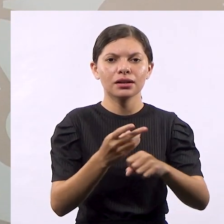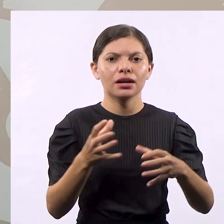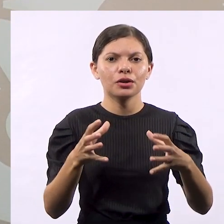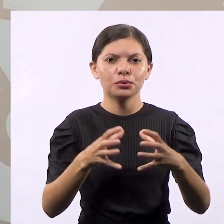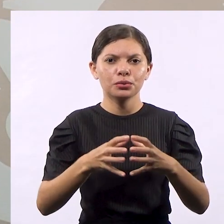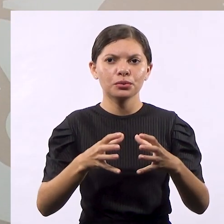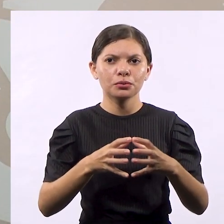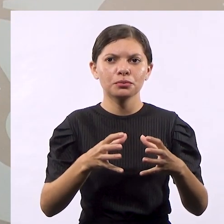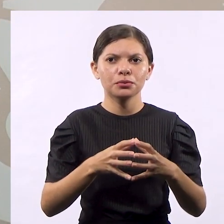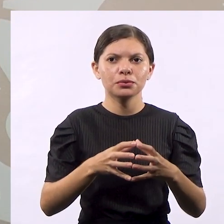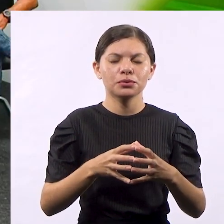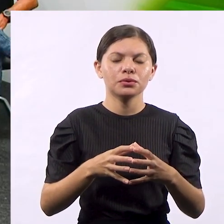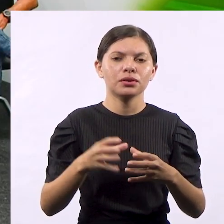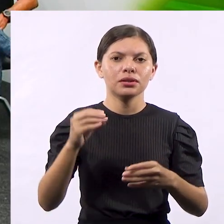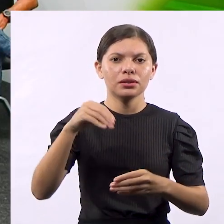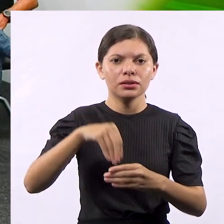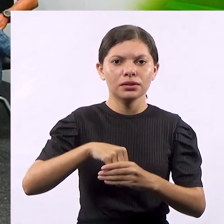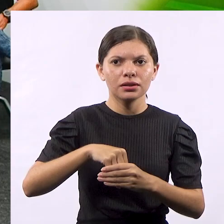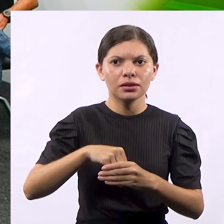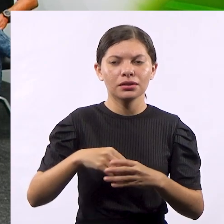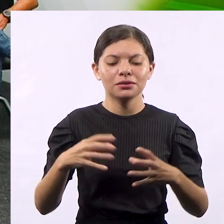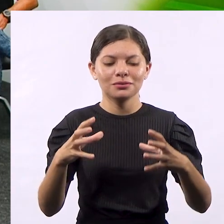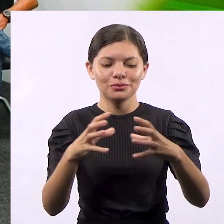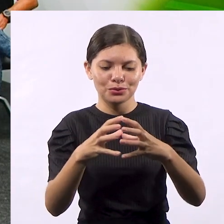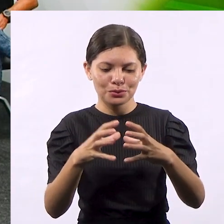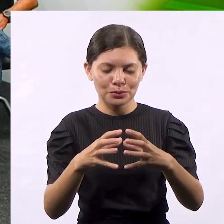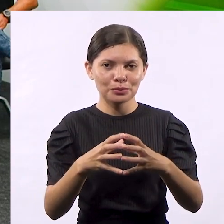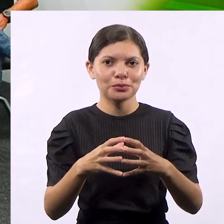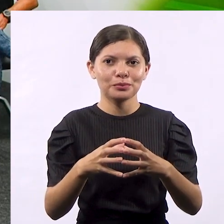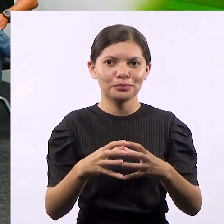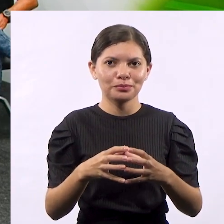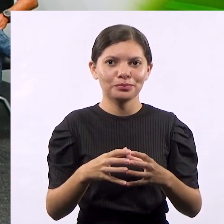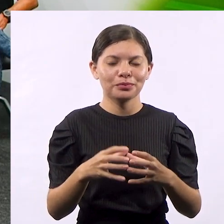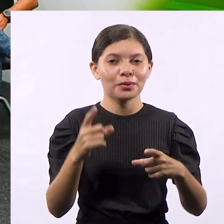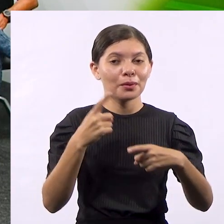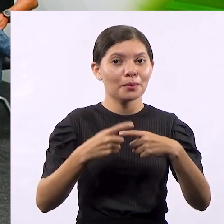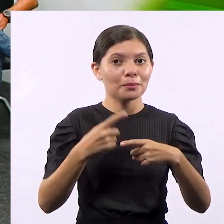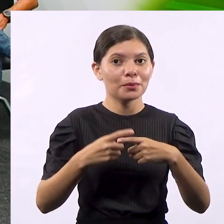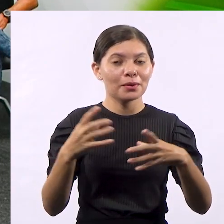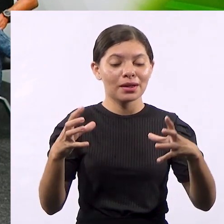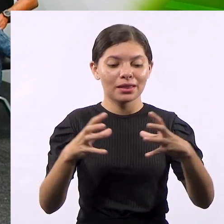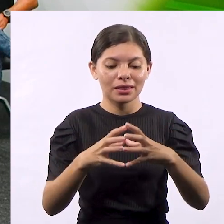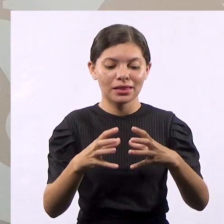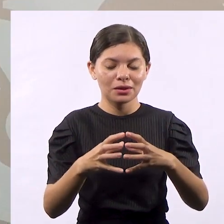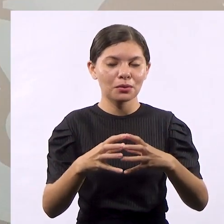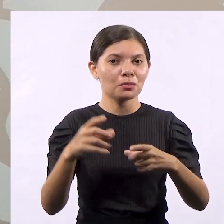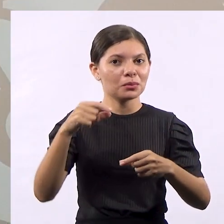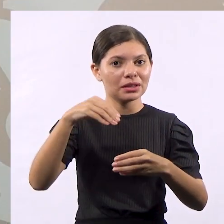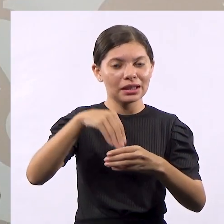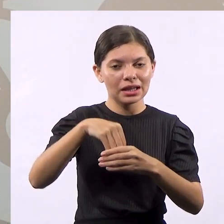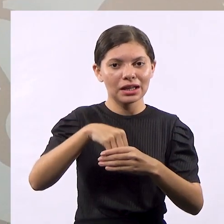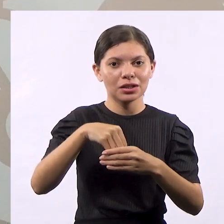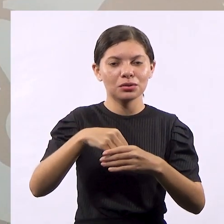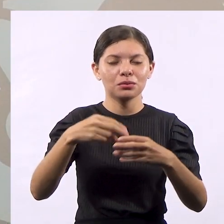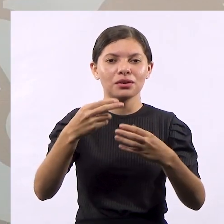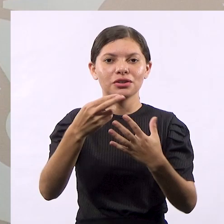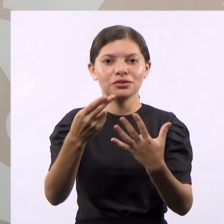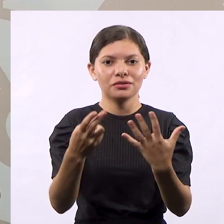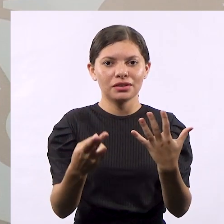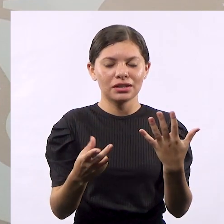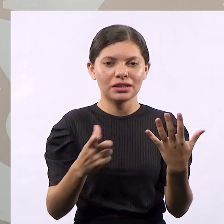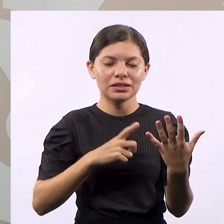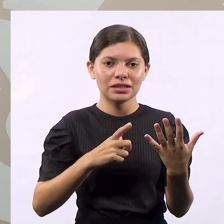identificar esses grupos e identificar a diversidade dentro desses grupos também, né? Porque dentro de um mesmo grupo nós vamos